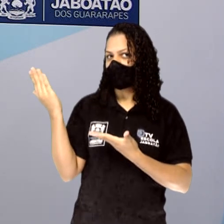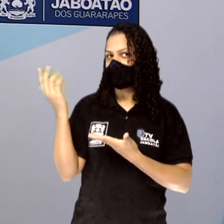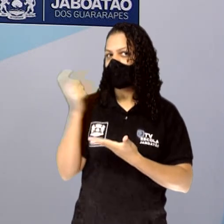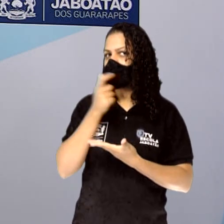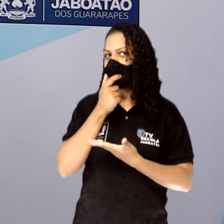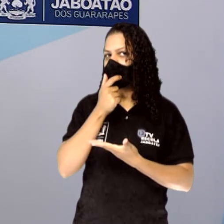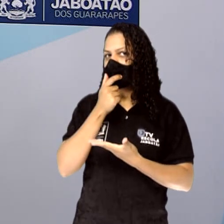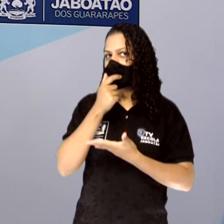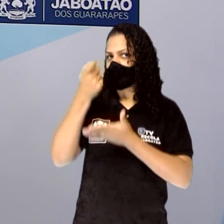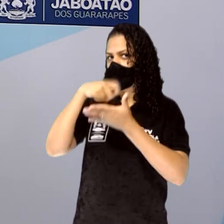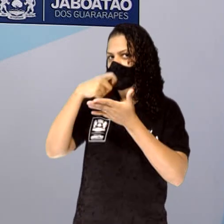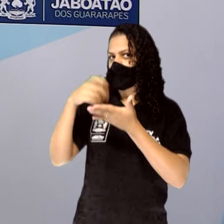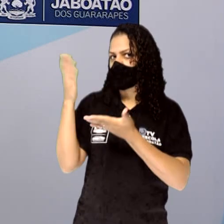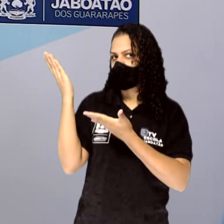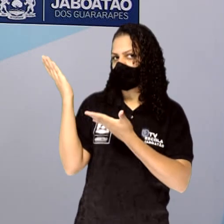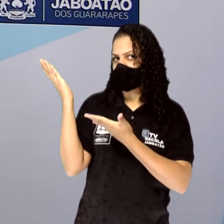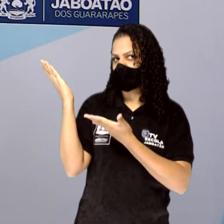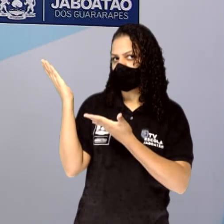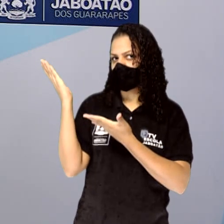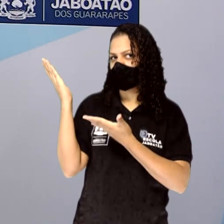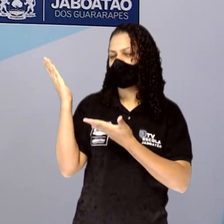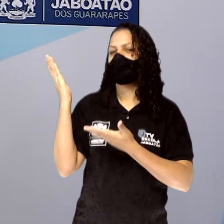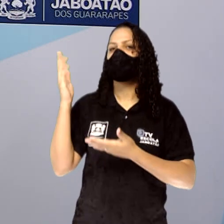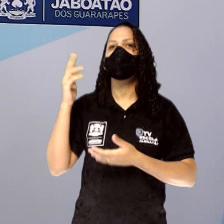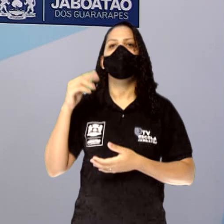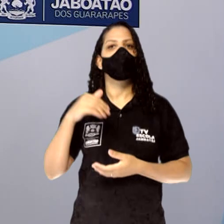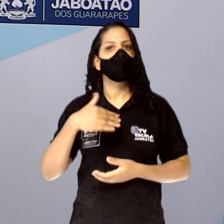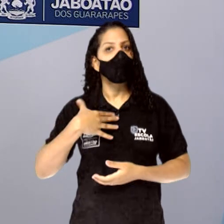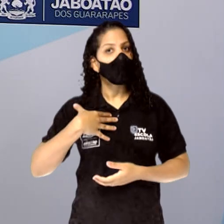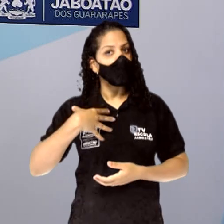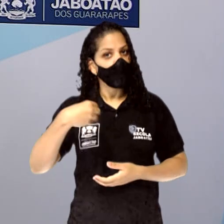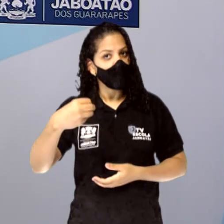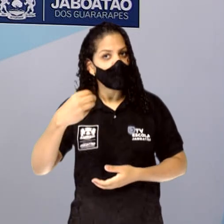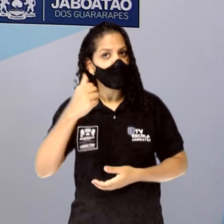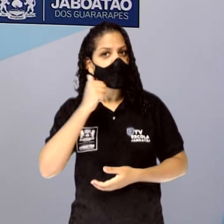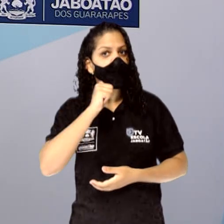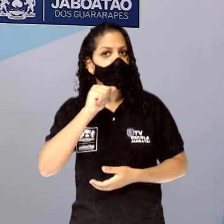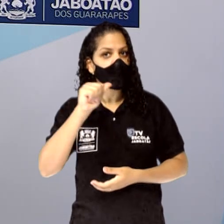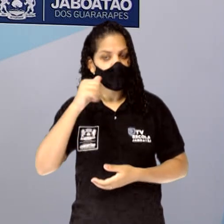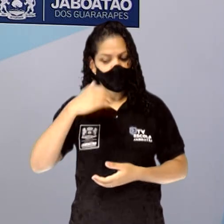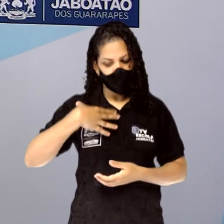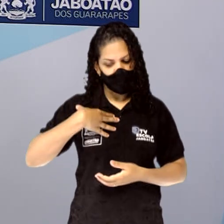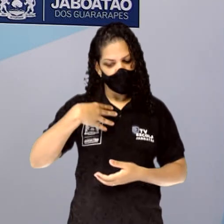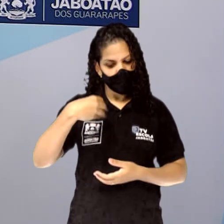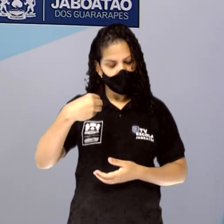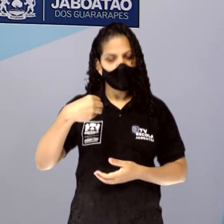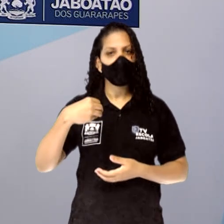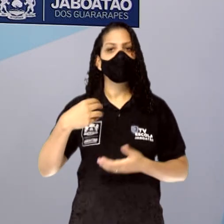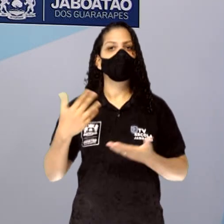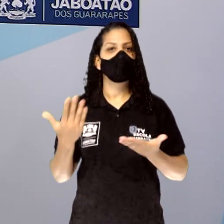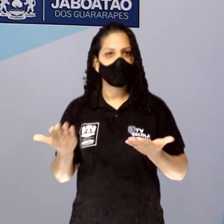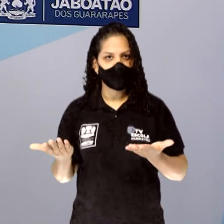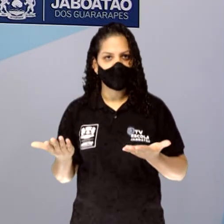Daughter. Olha só. Daughter. Não é daughter.